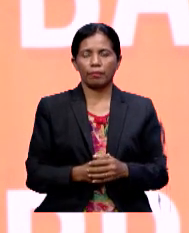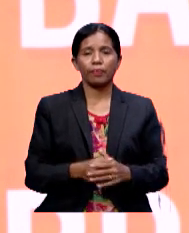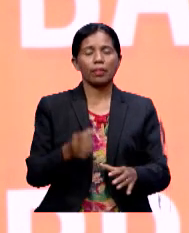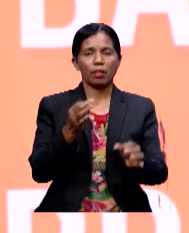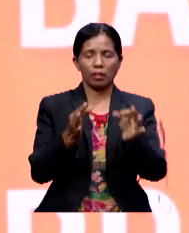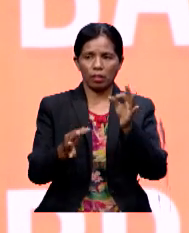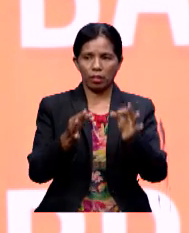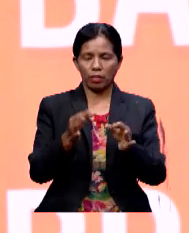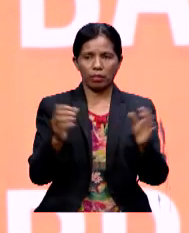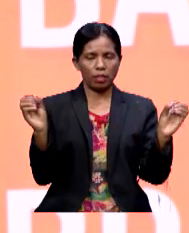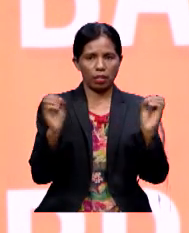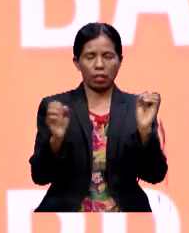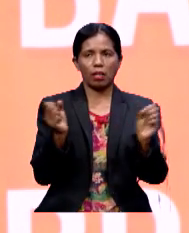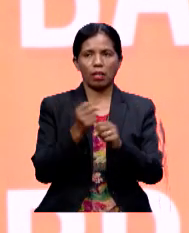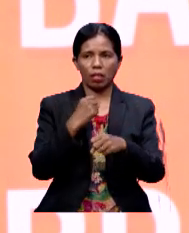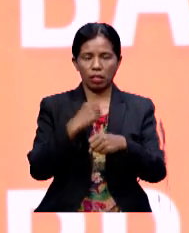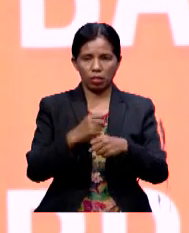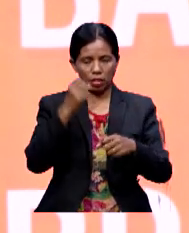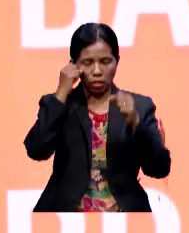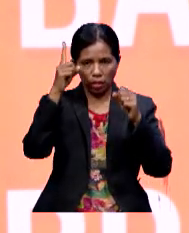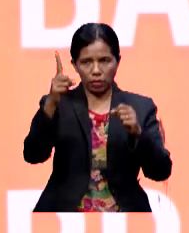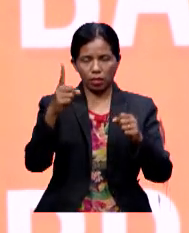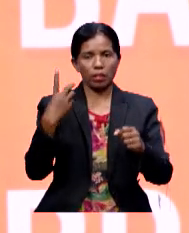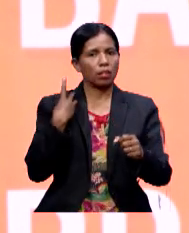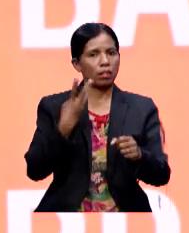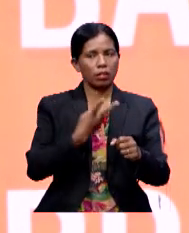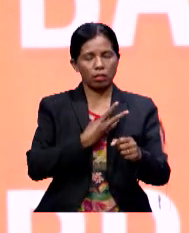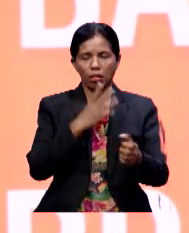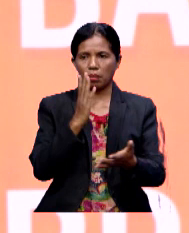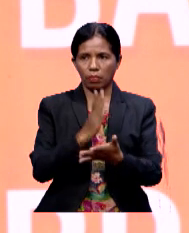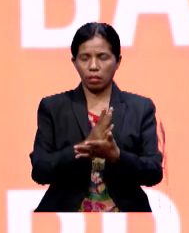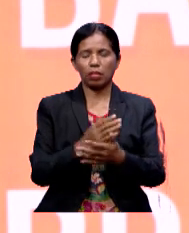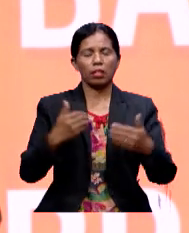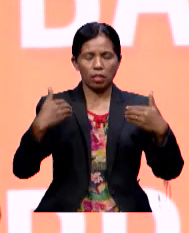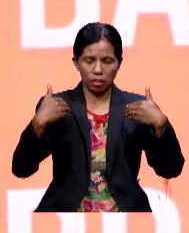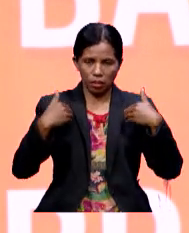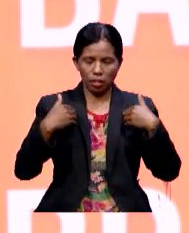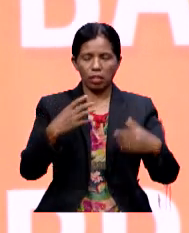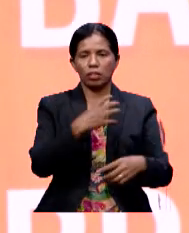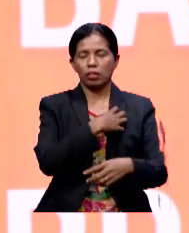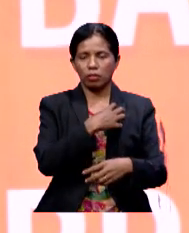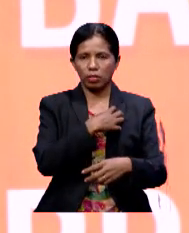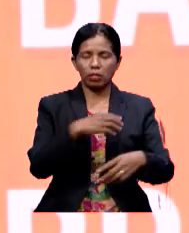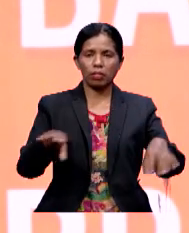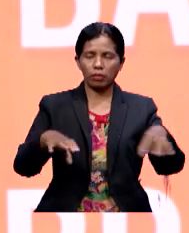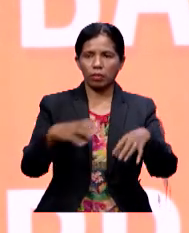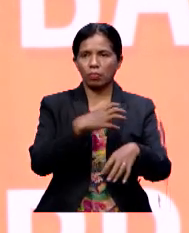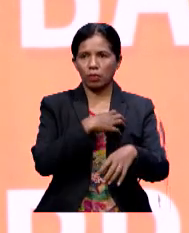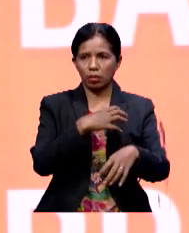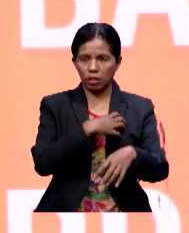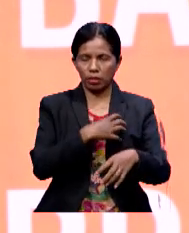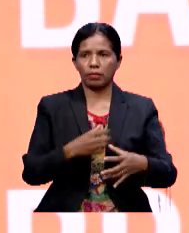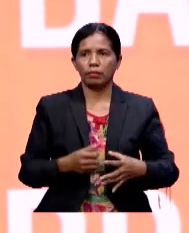Quando la consegue, de repente, está la consegue. Prevene, claro, papel polícia dia intervenção policial.